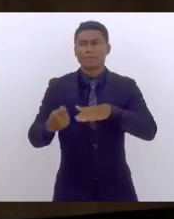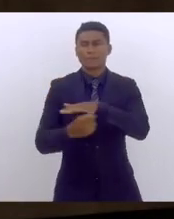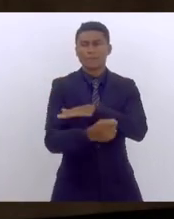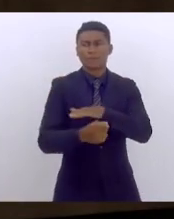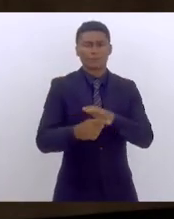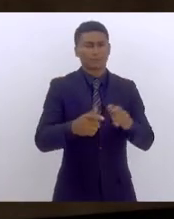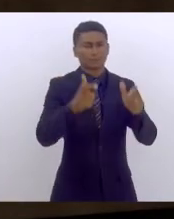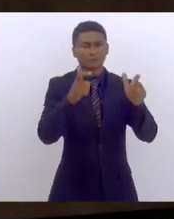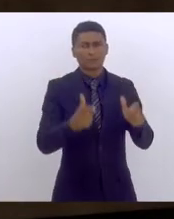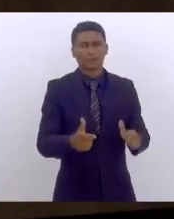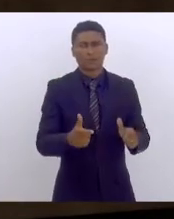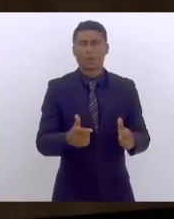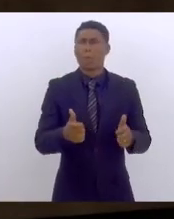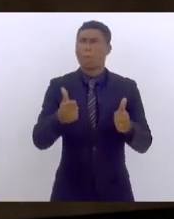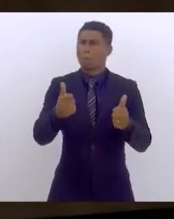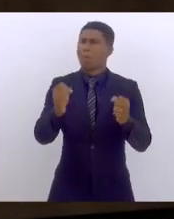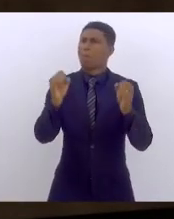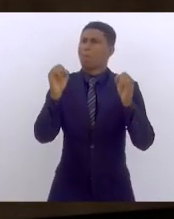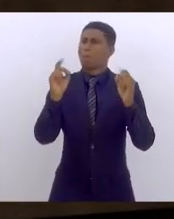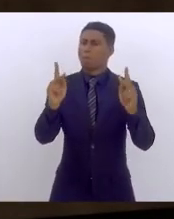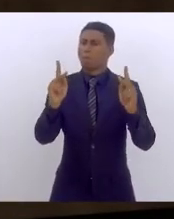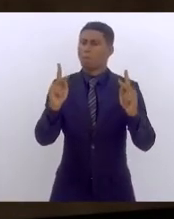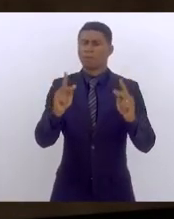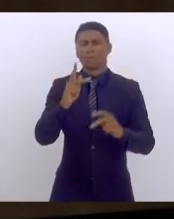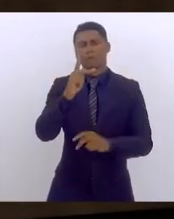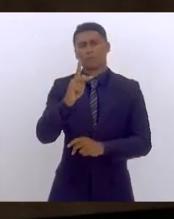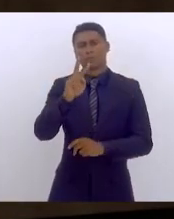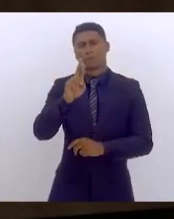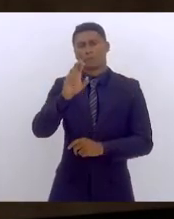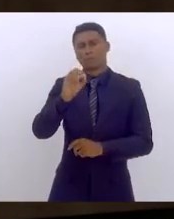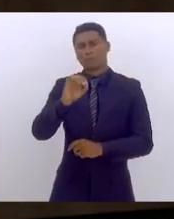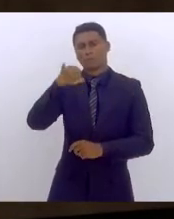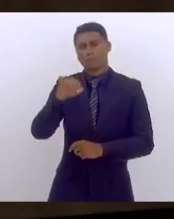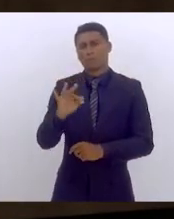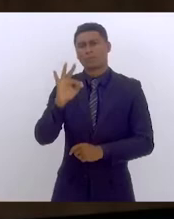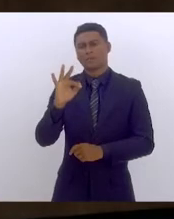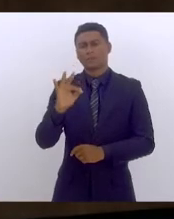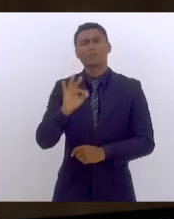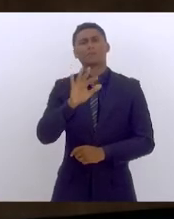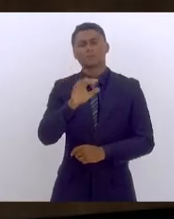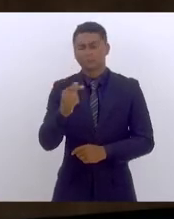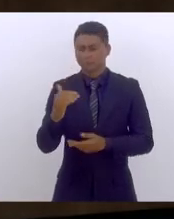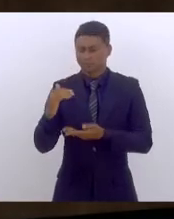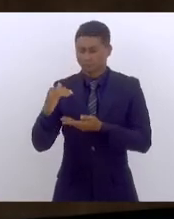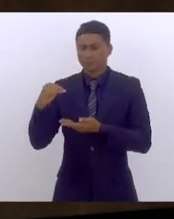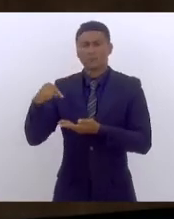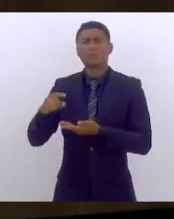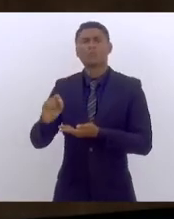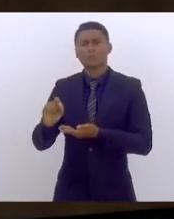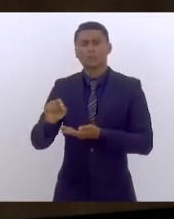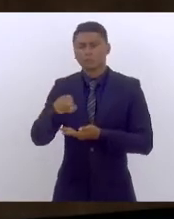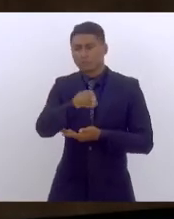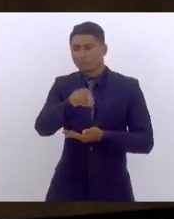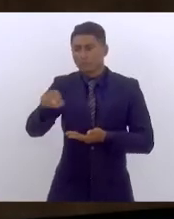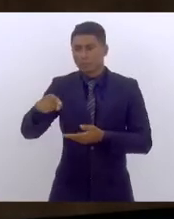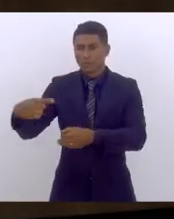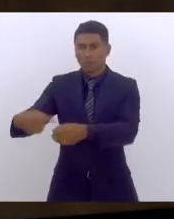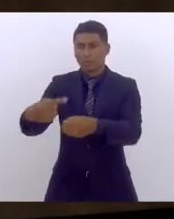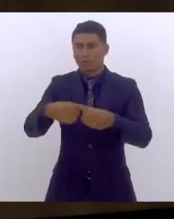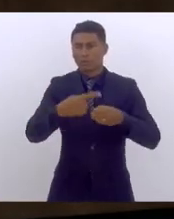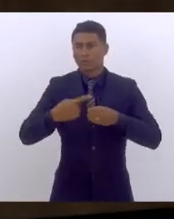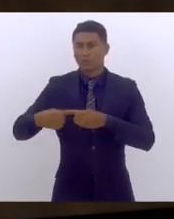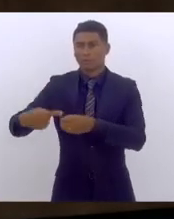e ampliado, bonito, PROINF, com os recursos do Fundo de Recuperação Econômica dos